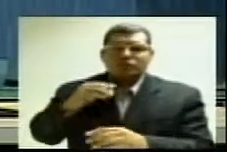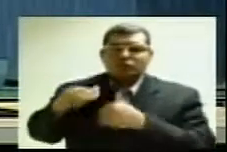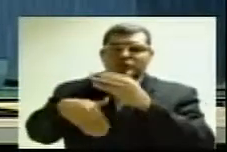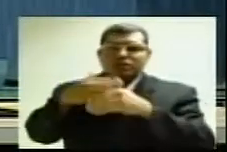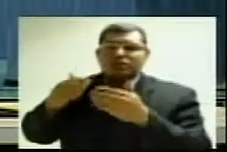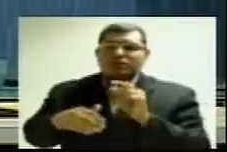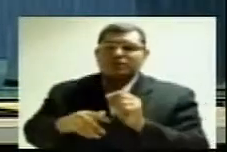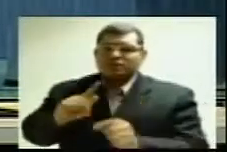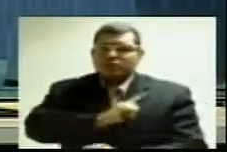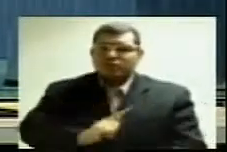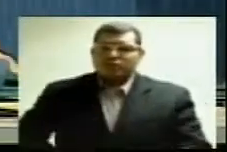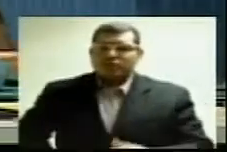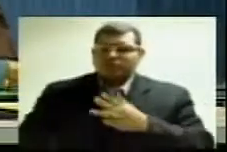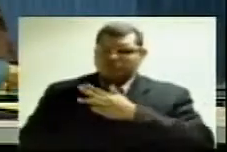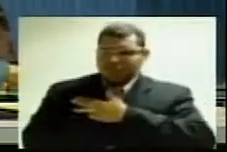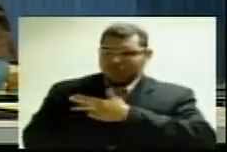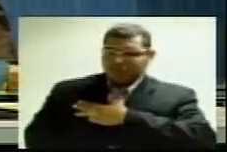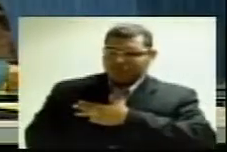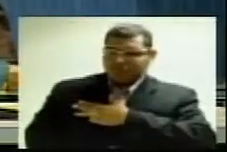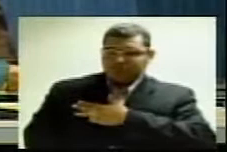durante o governo Lula.